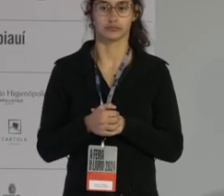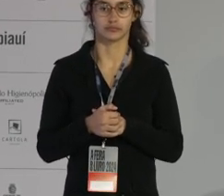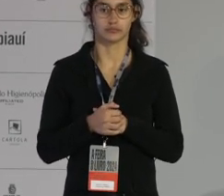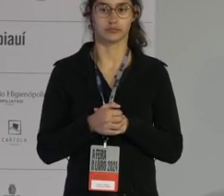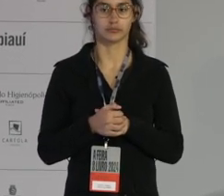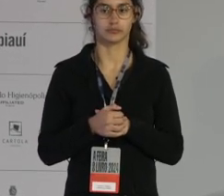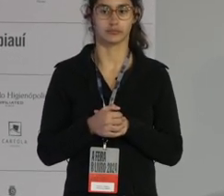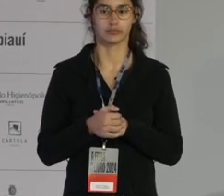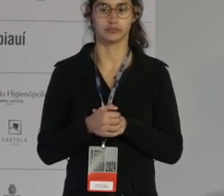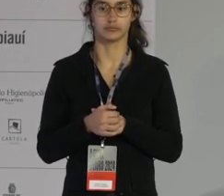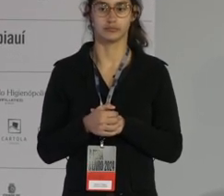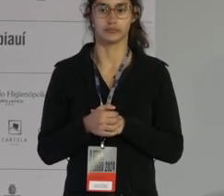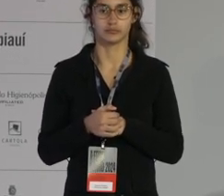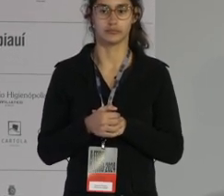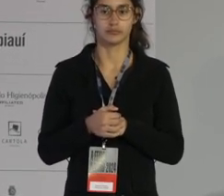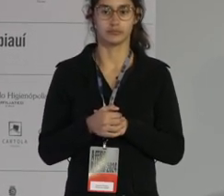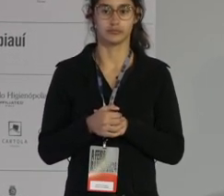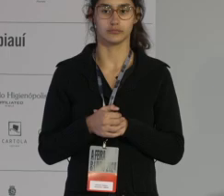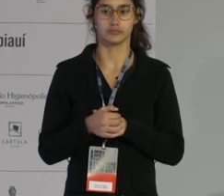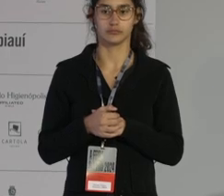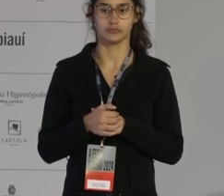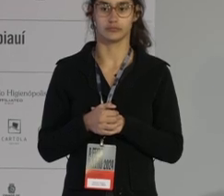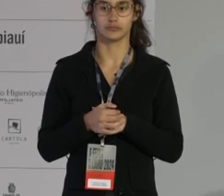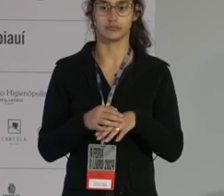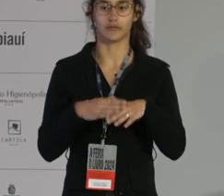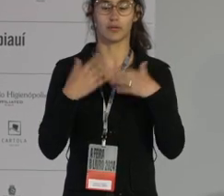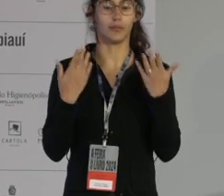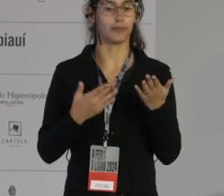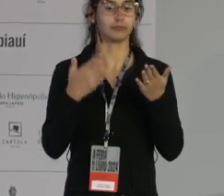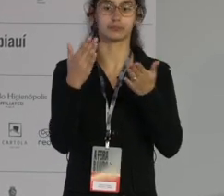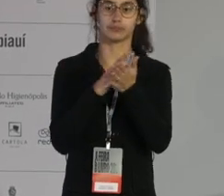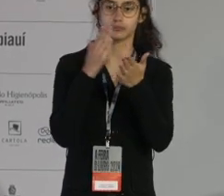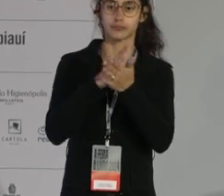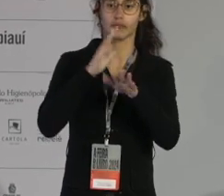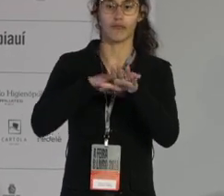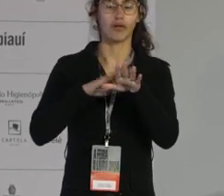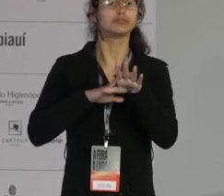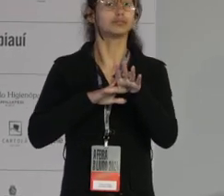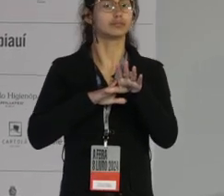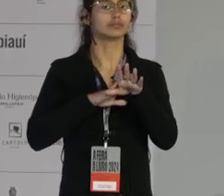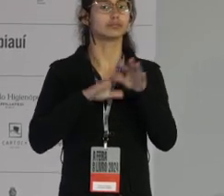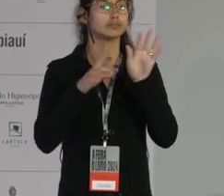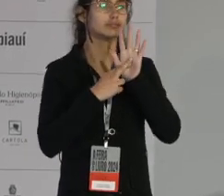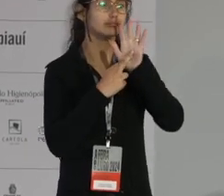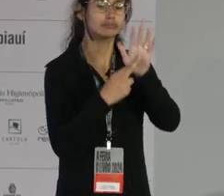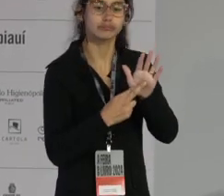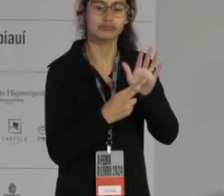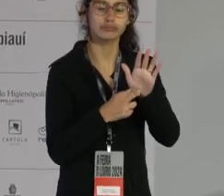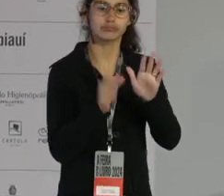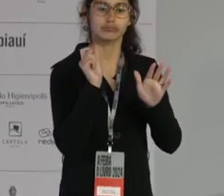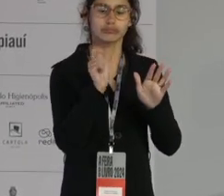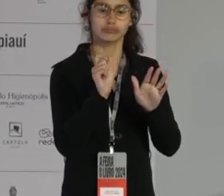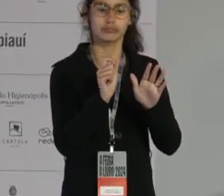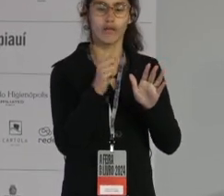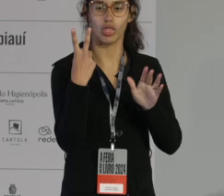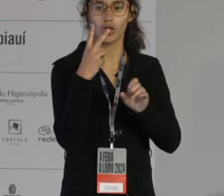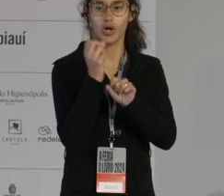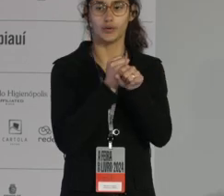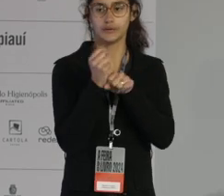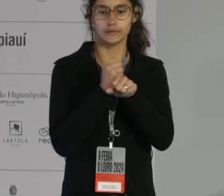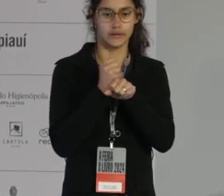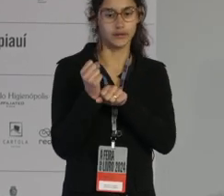Esse livro foi acaba sendo um resultado assim, de